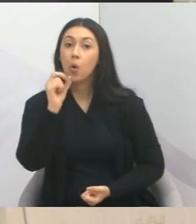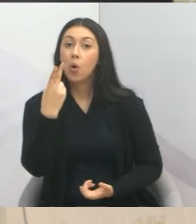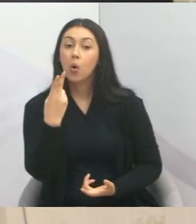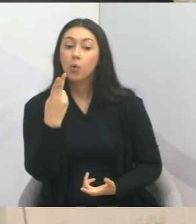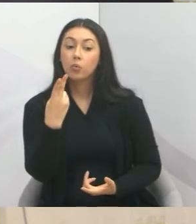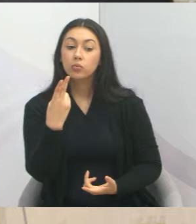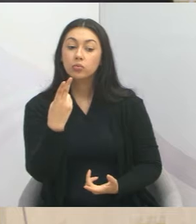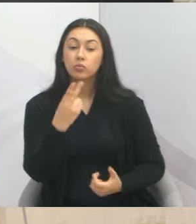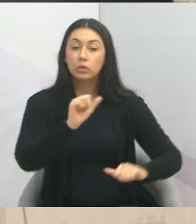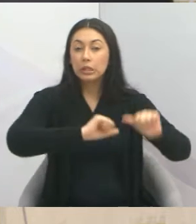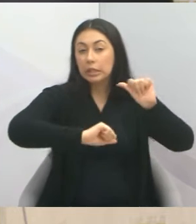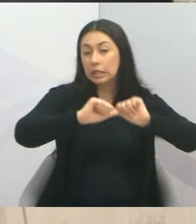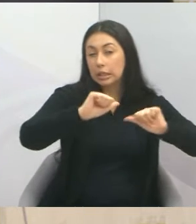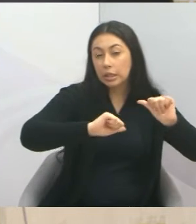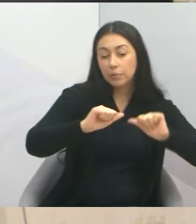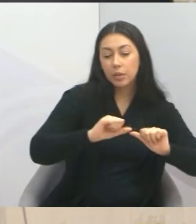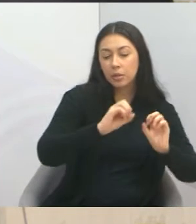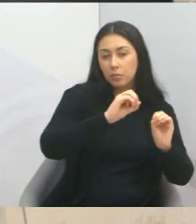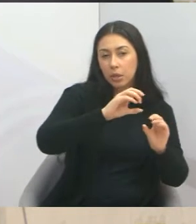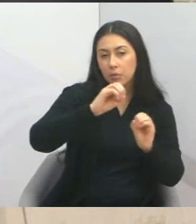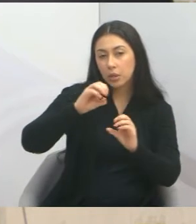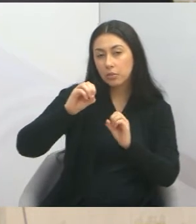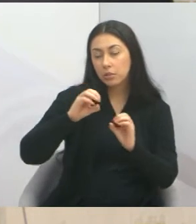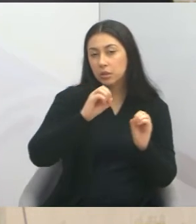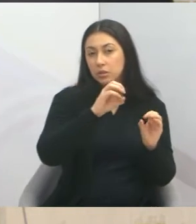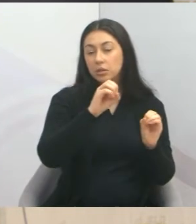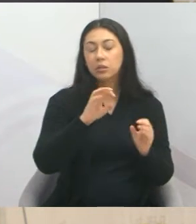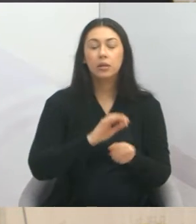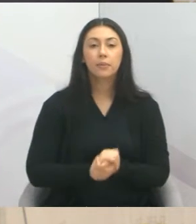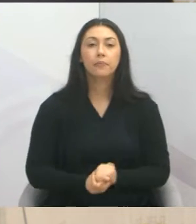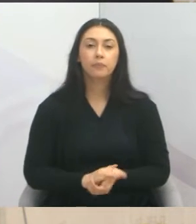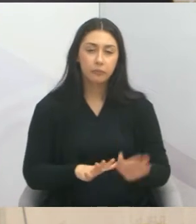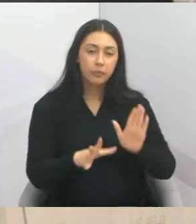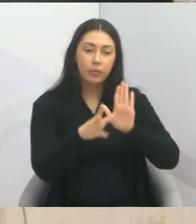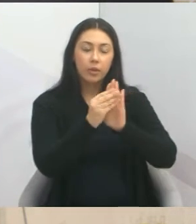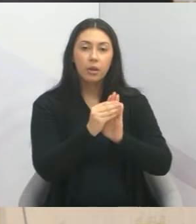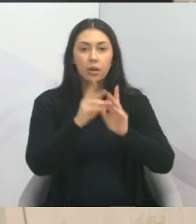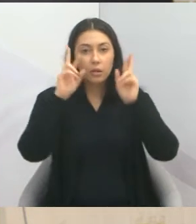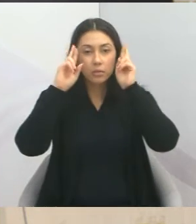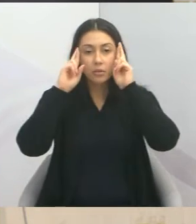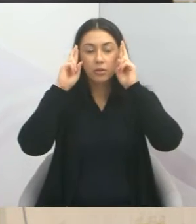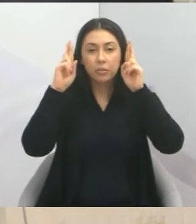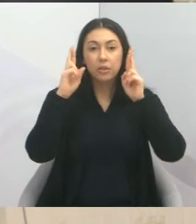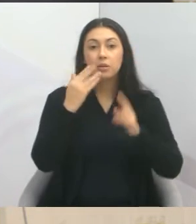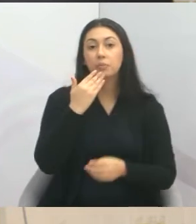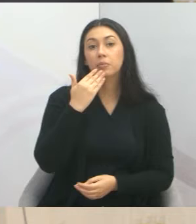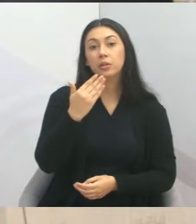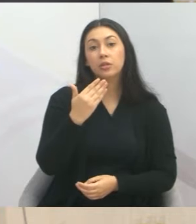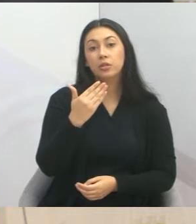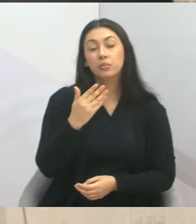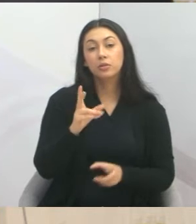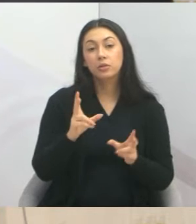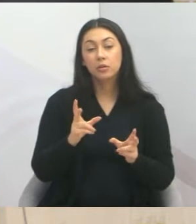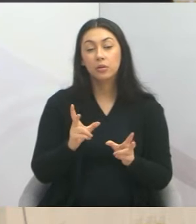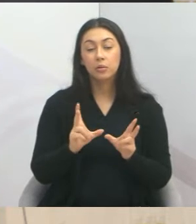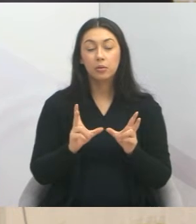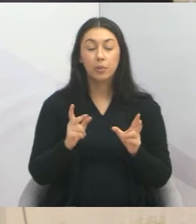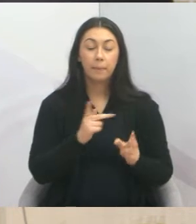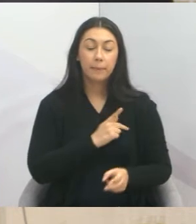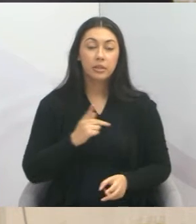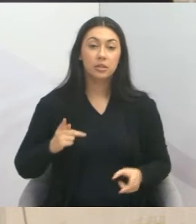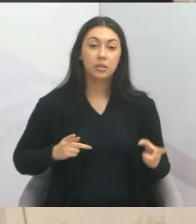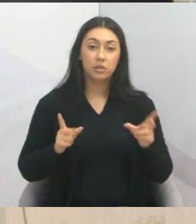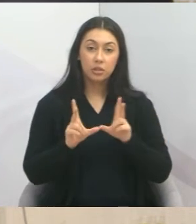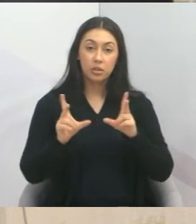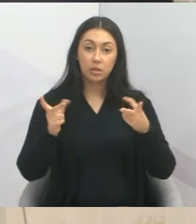bacharelado e licenciatura feitos esse registro respeitosamente requeremos apresenta essa casa que